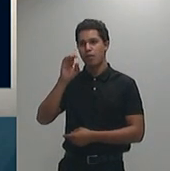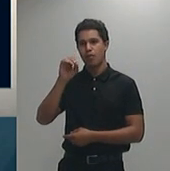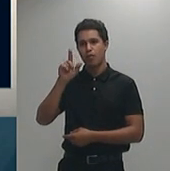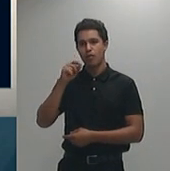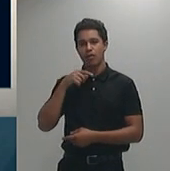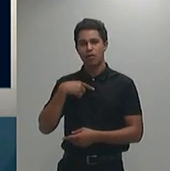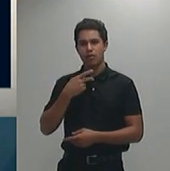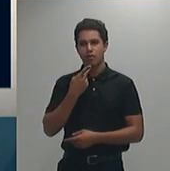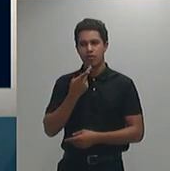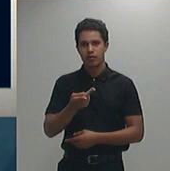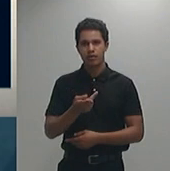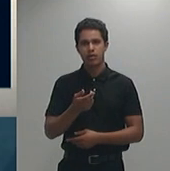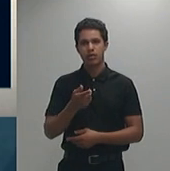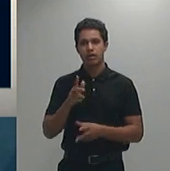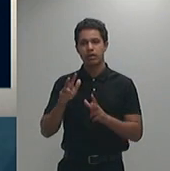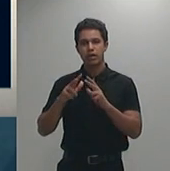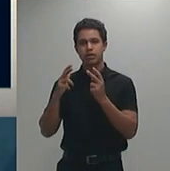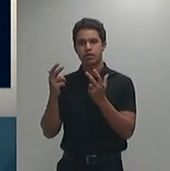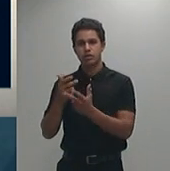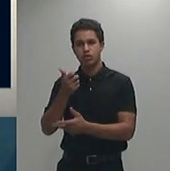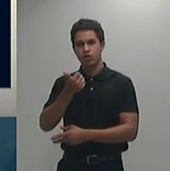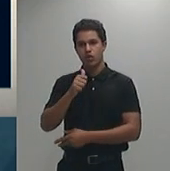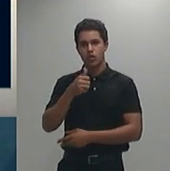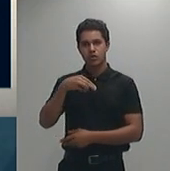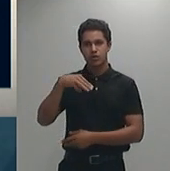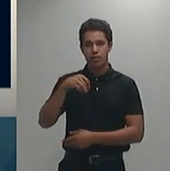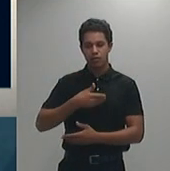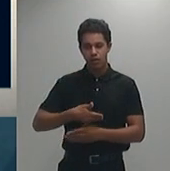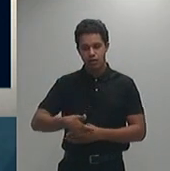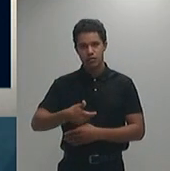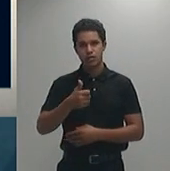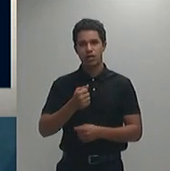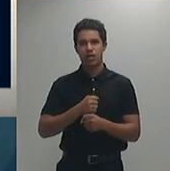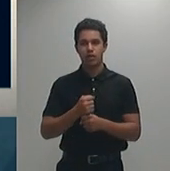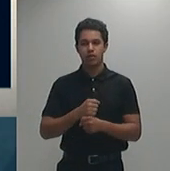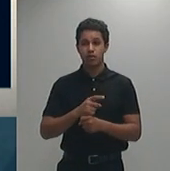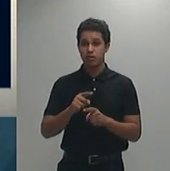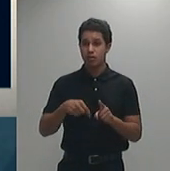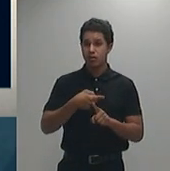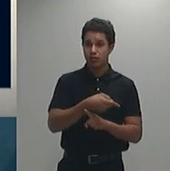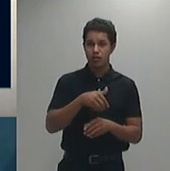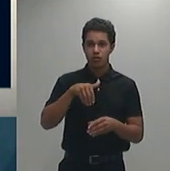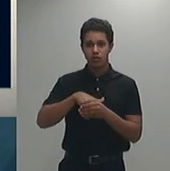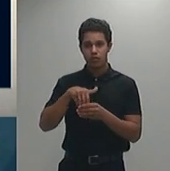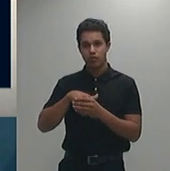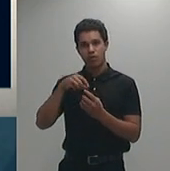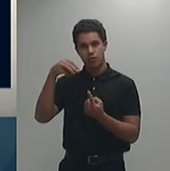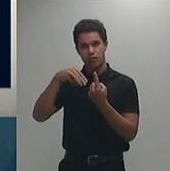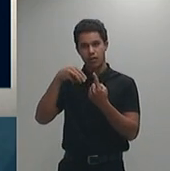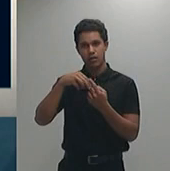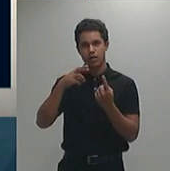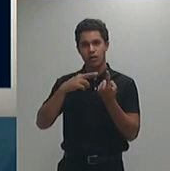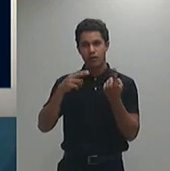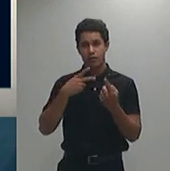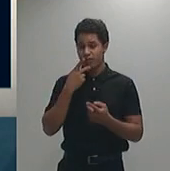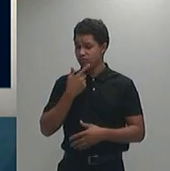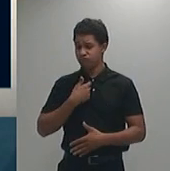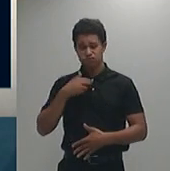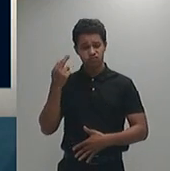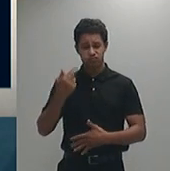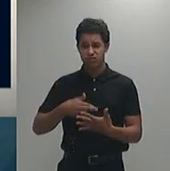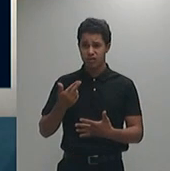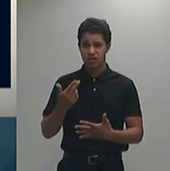essa nossa sessão de 11 de maio deste ano após voto da senhora ministra relatora julgando um procedência ação